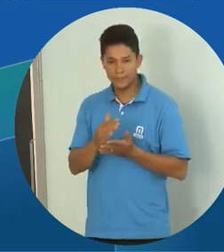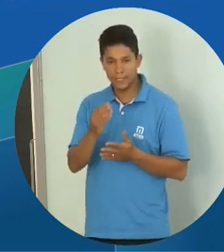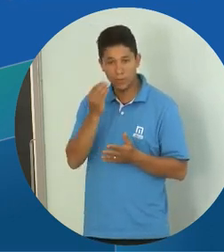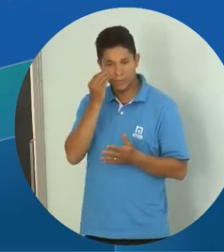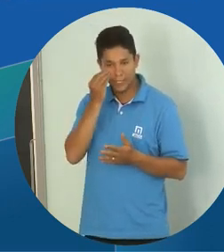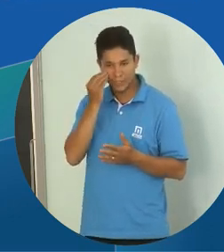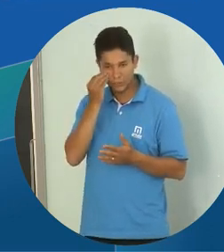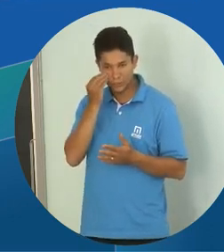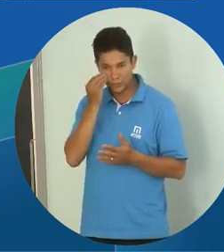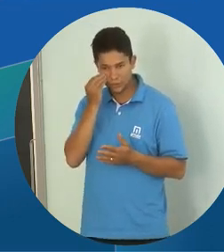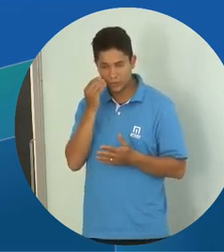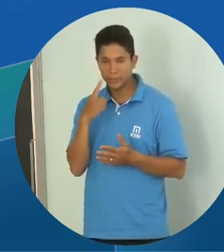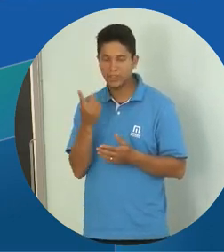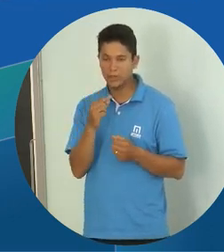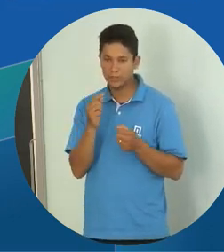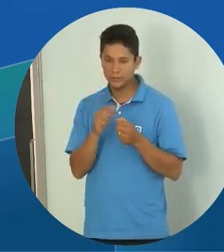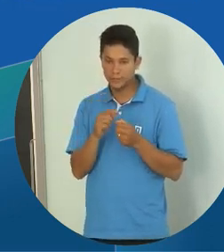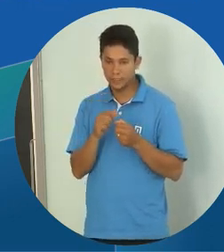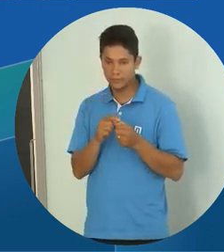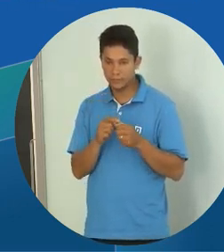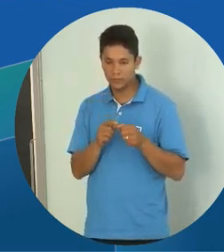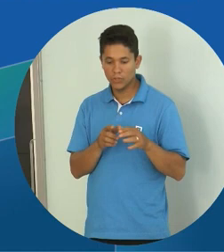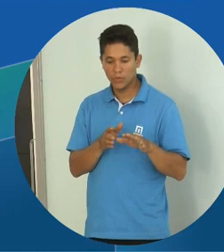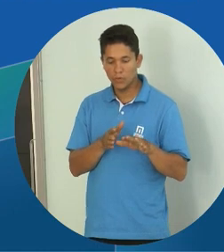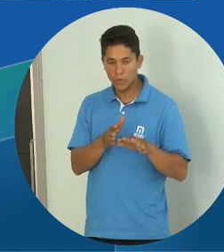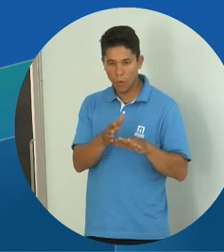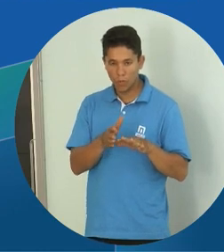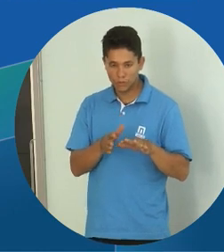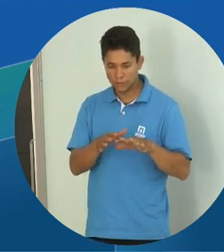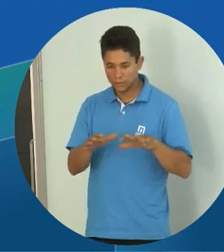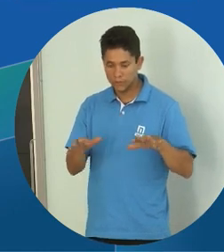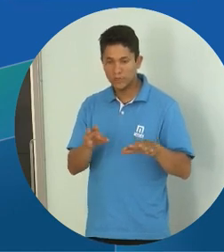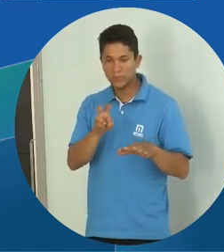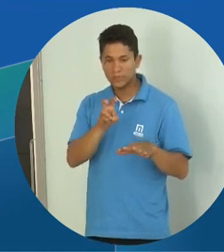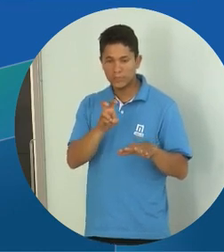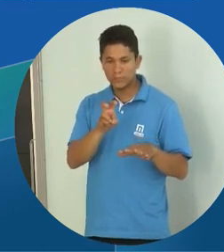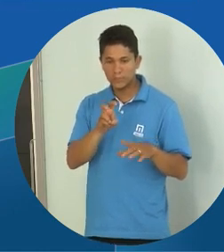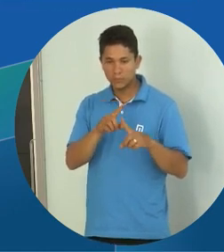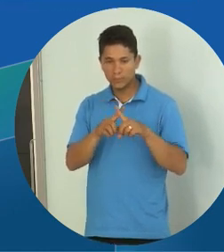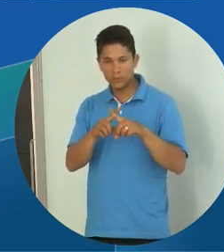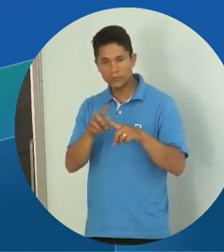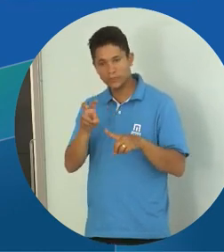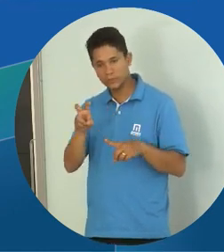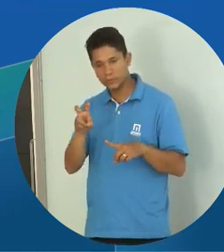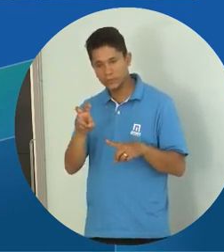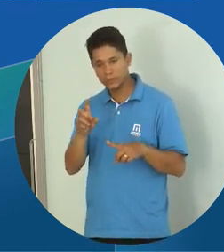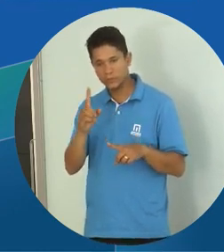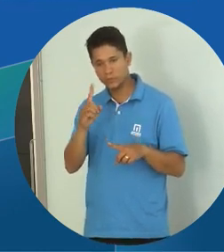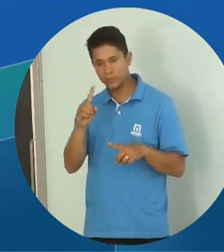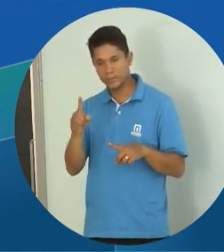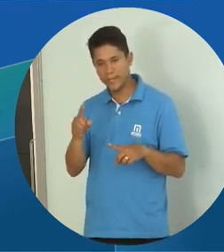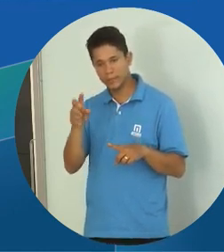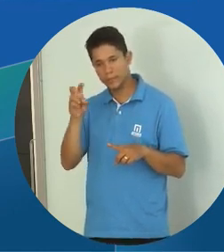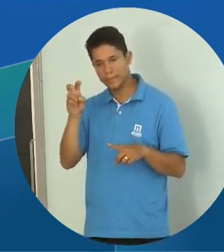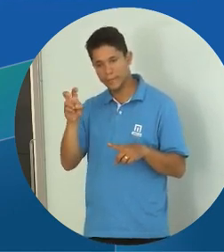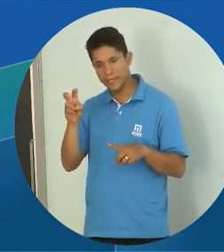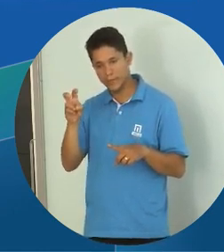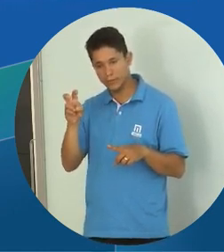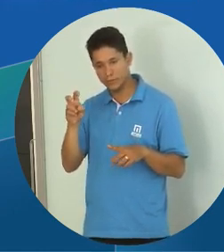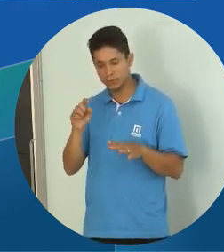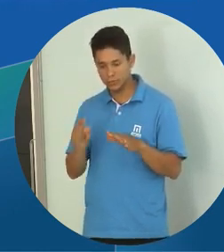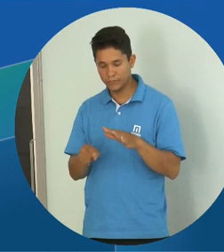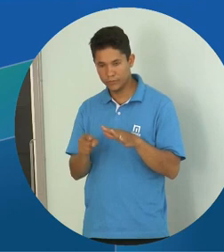um corte 5 por 5, 25 metros quadrados, com 1,5 metro de profundidade, para simular o que seria o